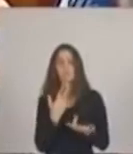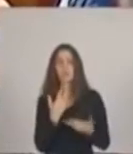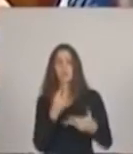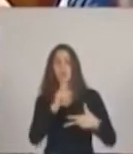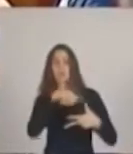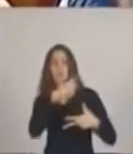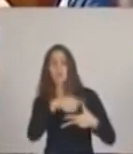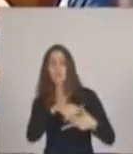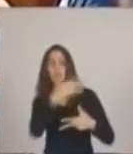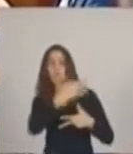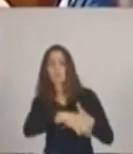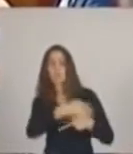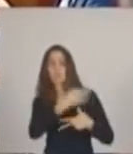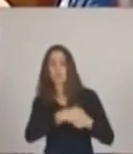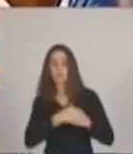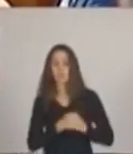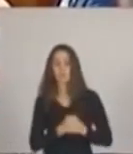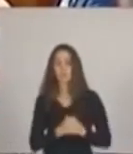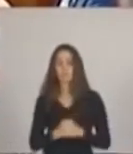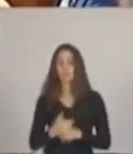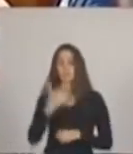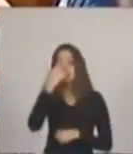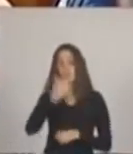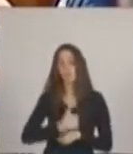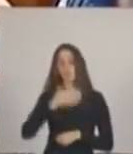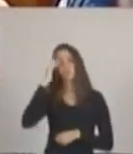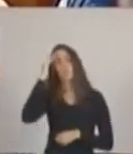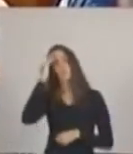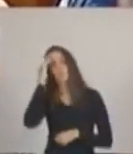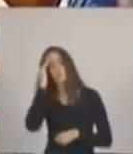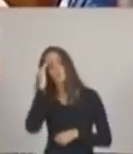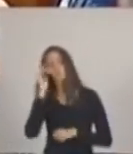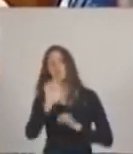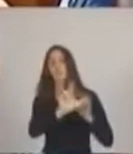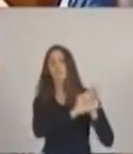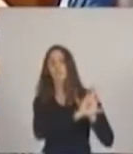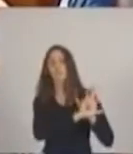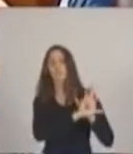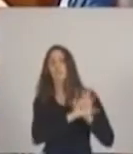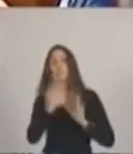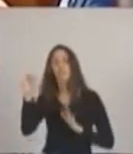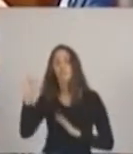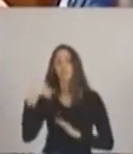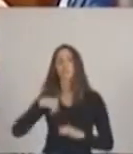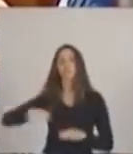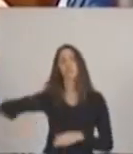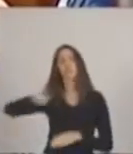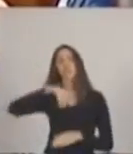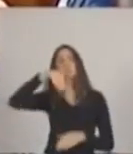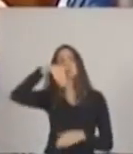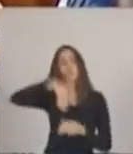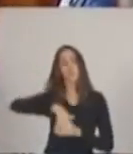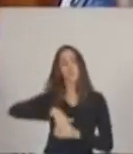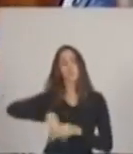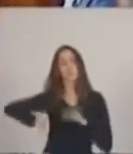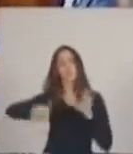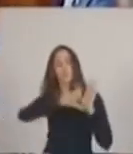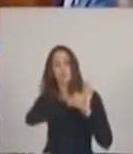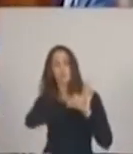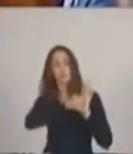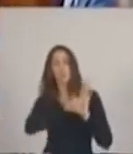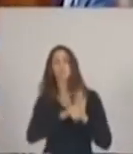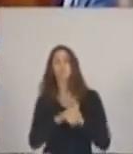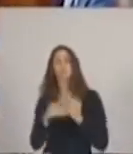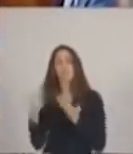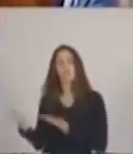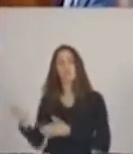eu fiz? Por entender que a lei apresentada pelo Tribunal, que nós votamos favoráveis a ela, inclusive o